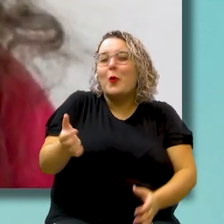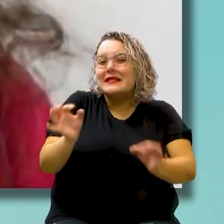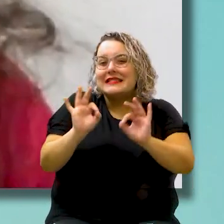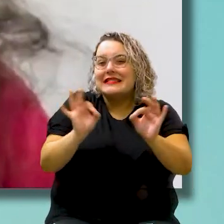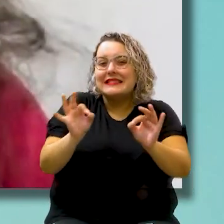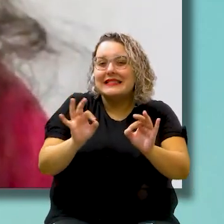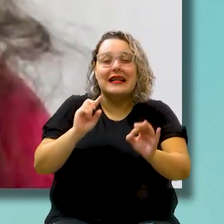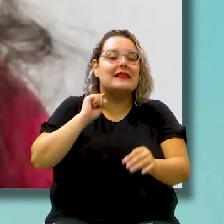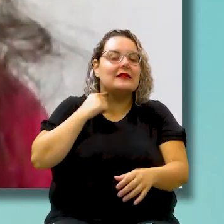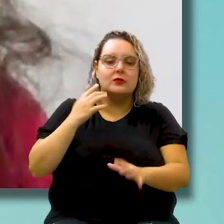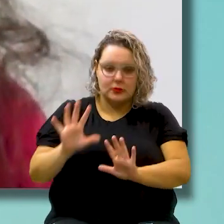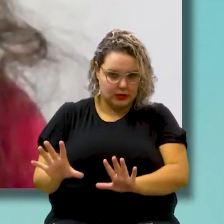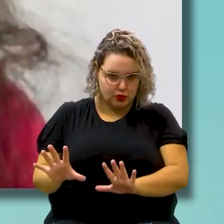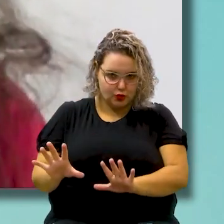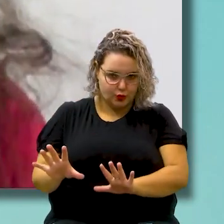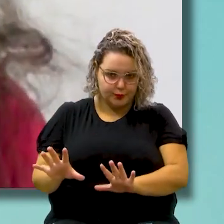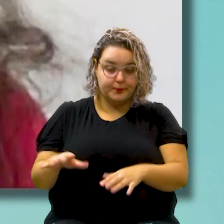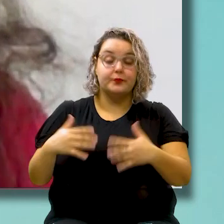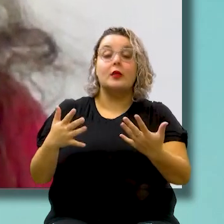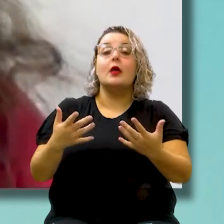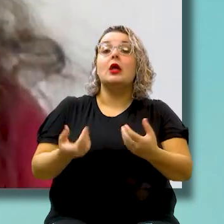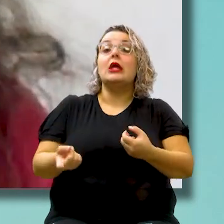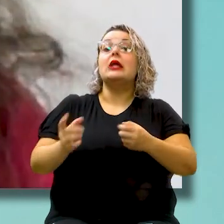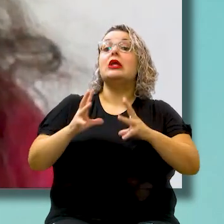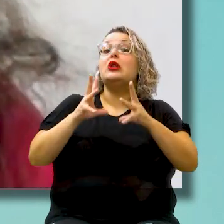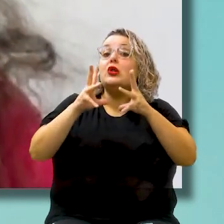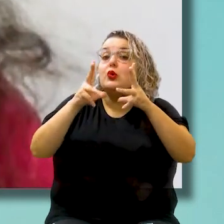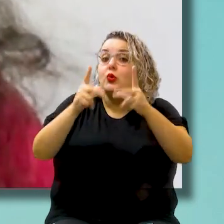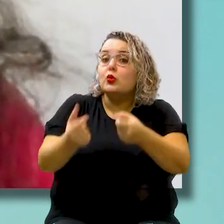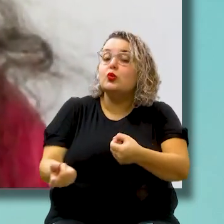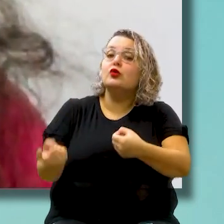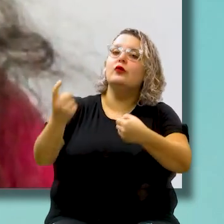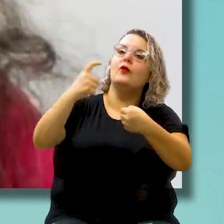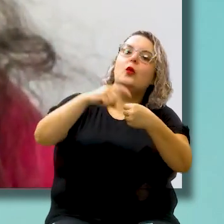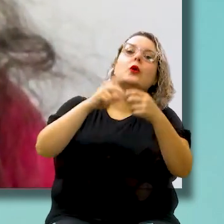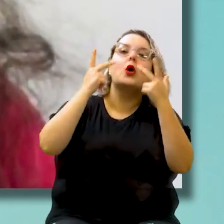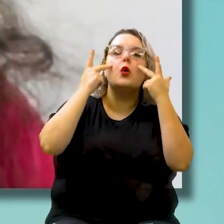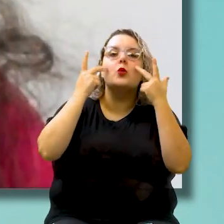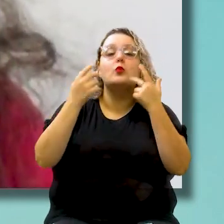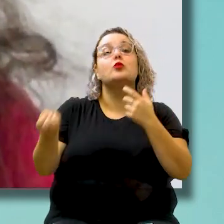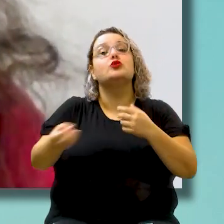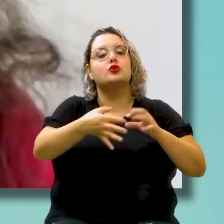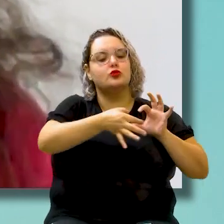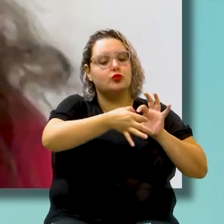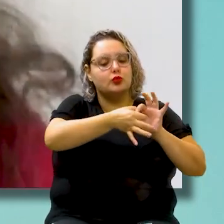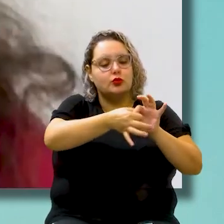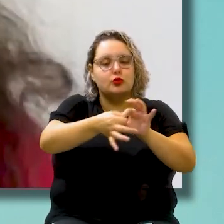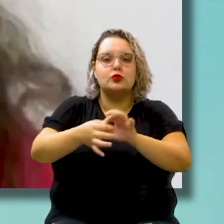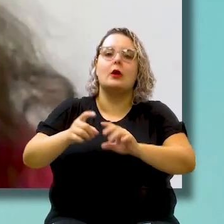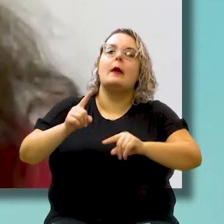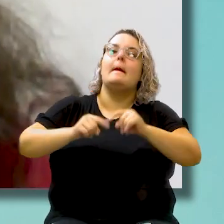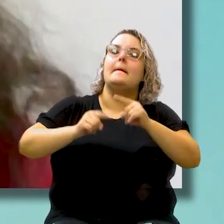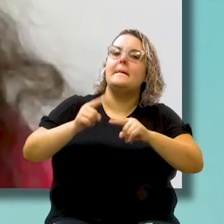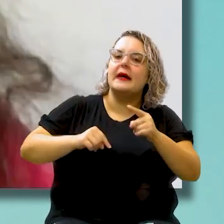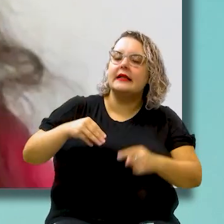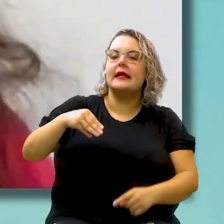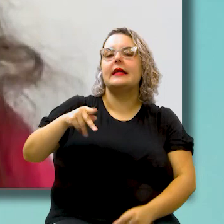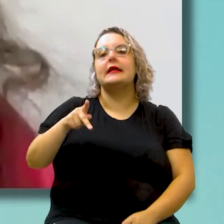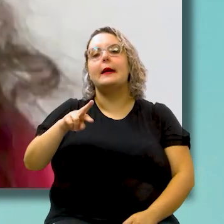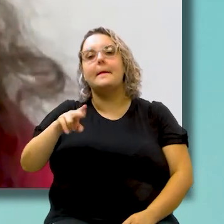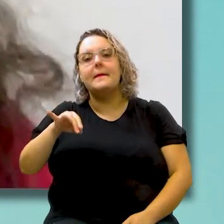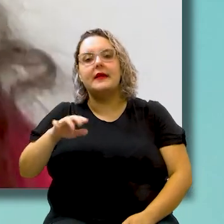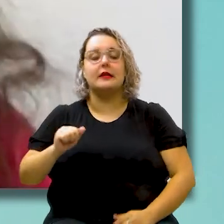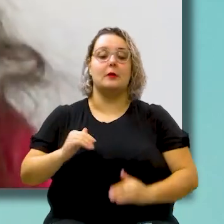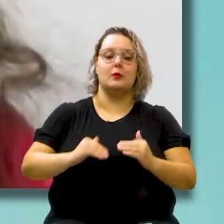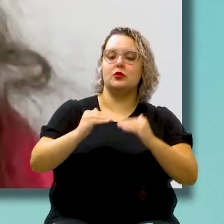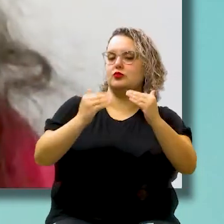o ideal não jogar nada fora, e fazer tudo voltar como recurso natural para o novo ciclo de matéria-prima, produção